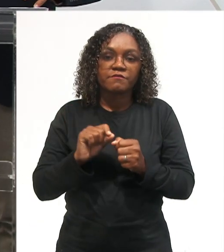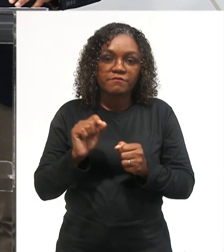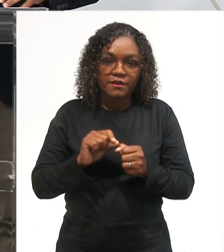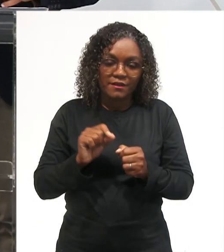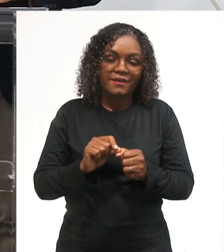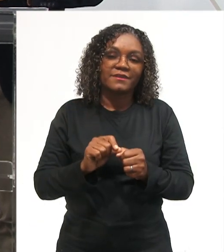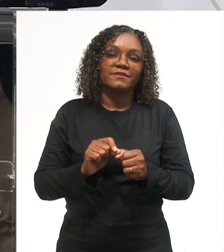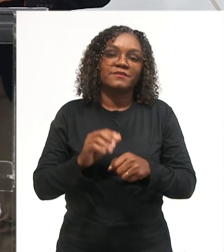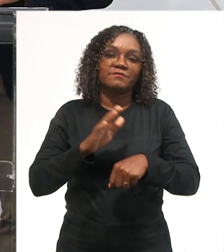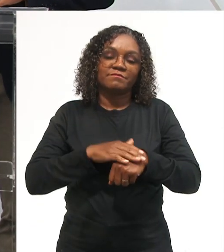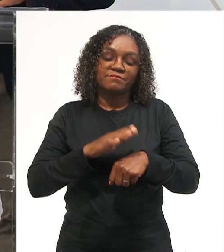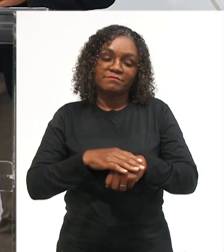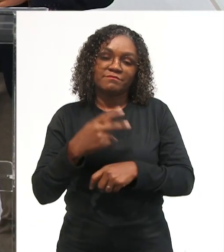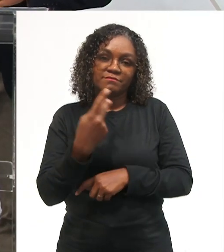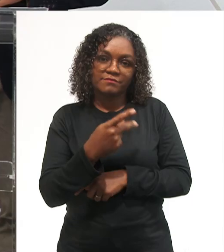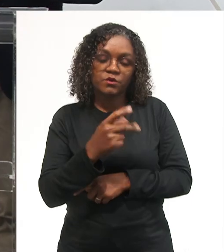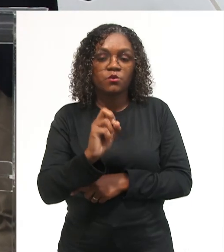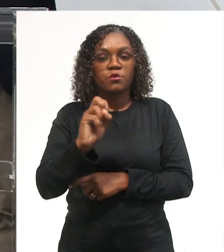uma regulação